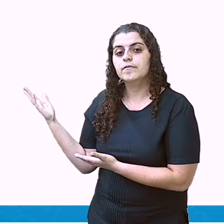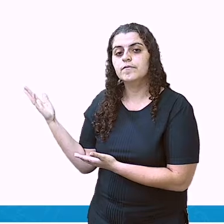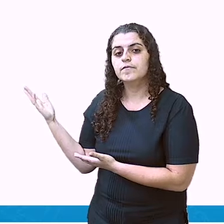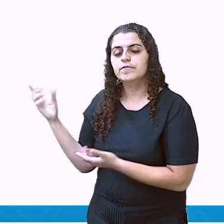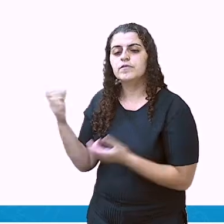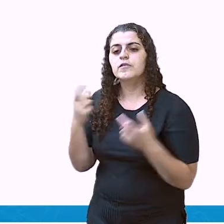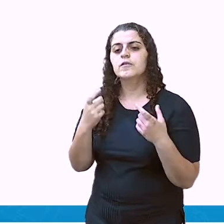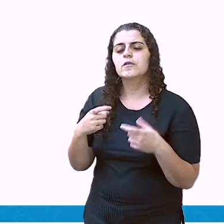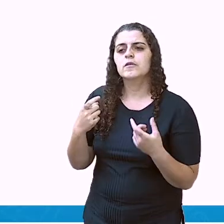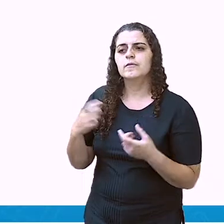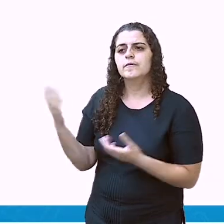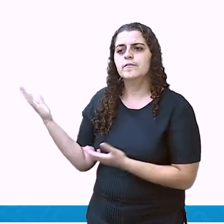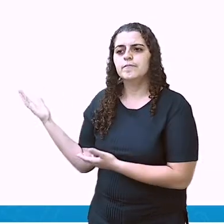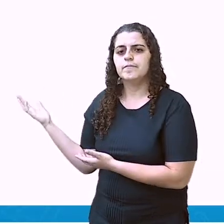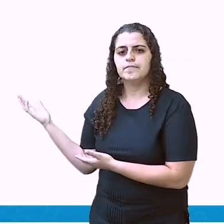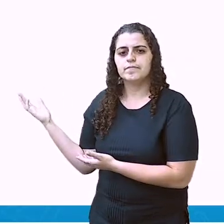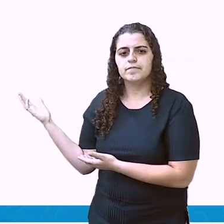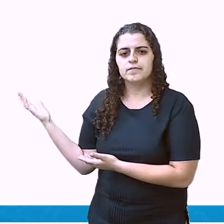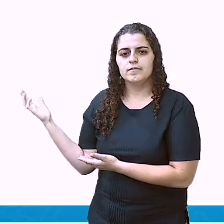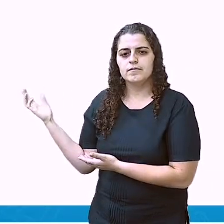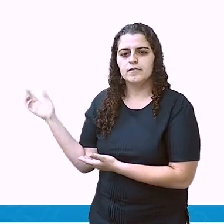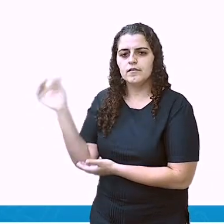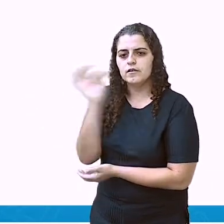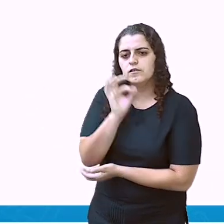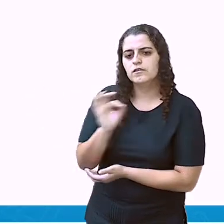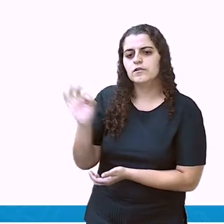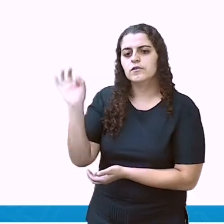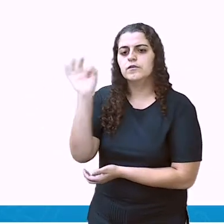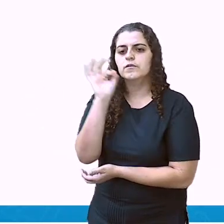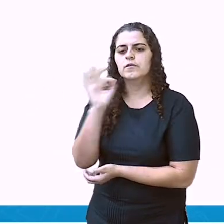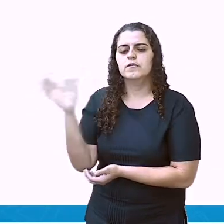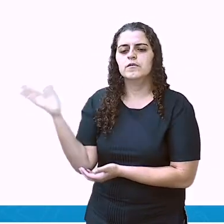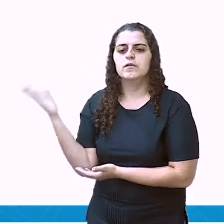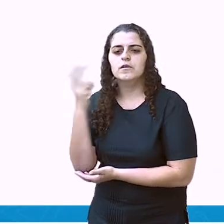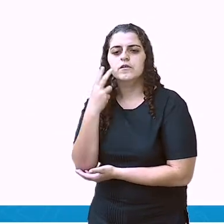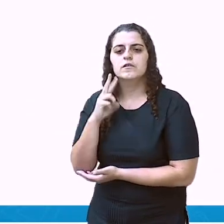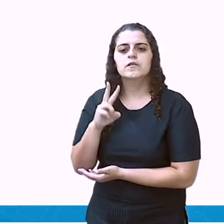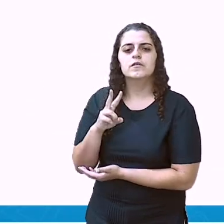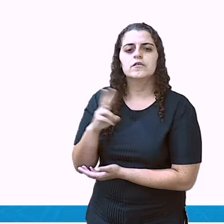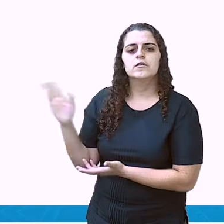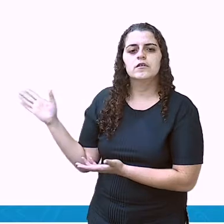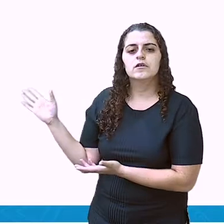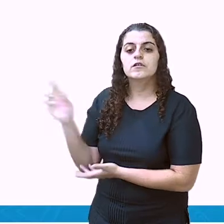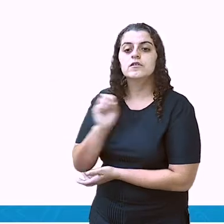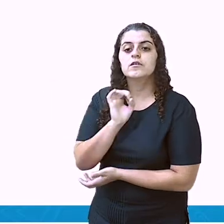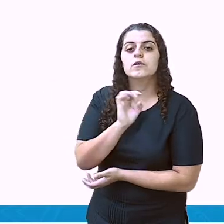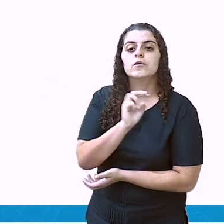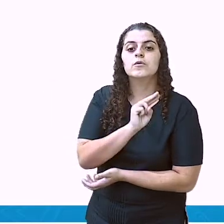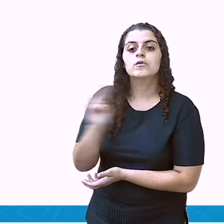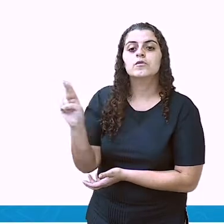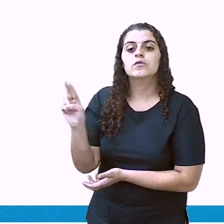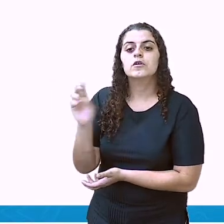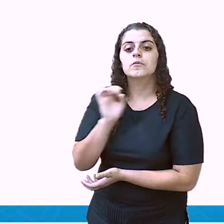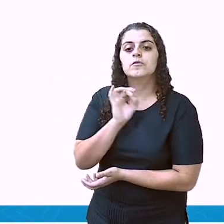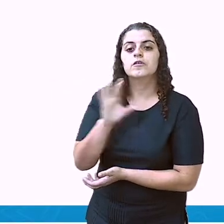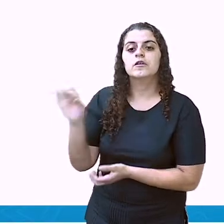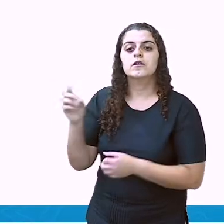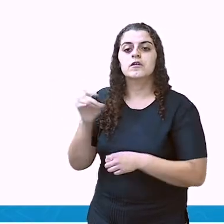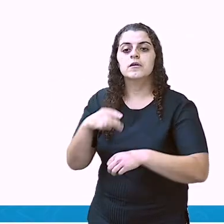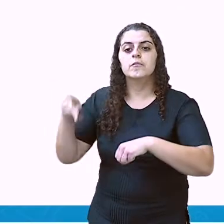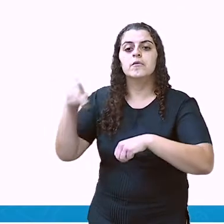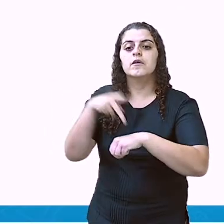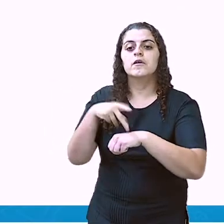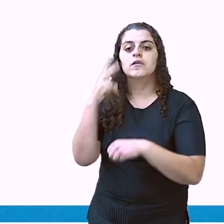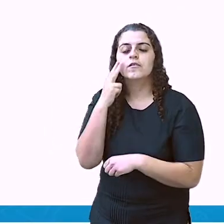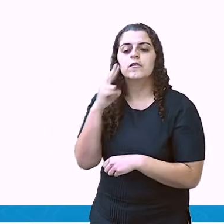esse lugar aí aonde nós colocamos os círculozinhos em preto? Olha só, vou frisar aqui